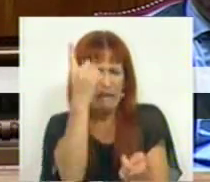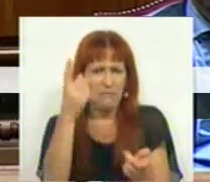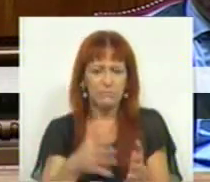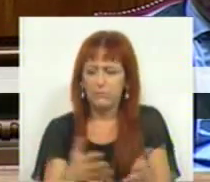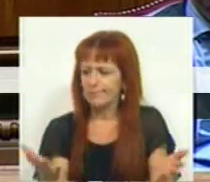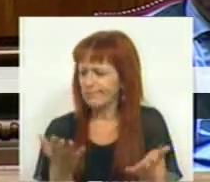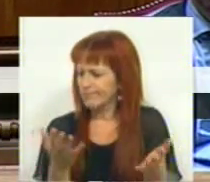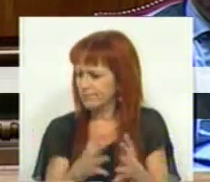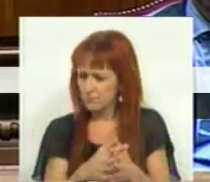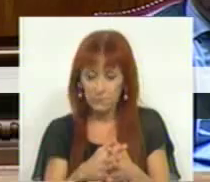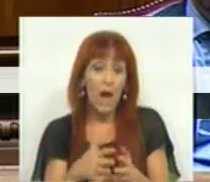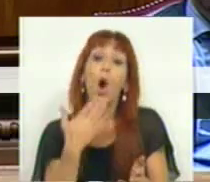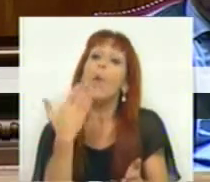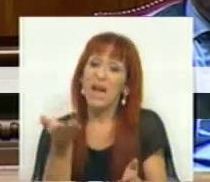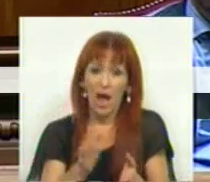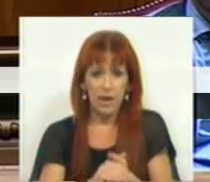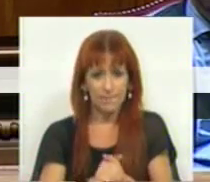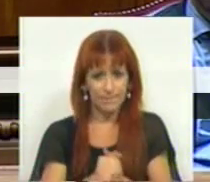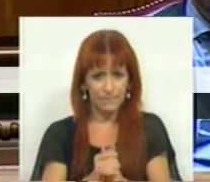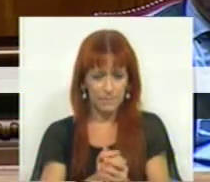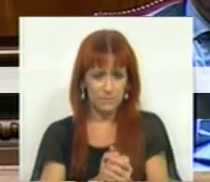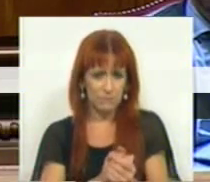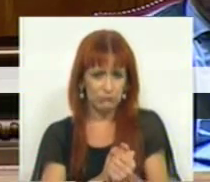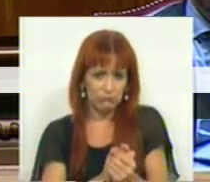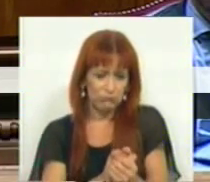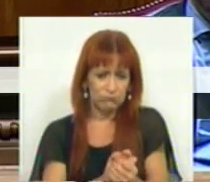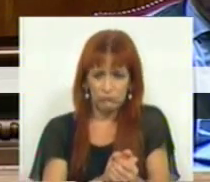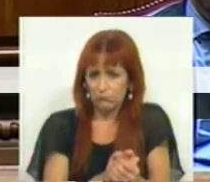Portanto, agradeço-lhe que